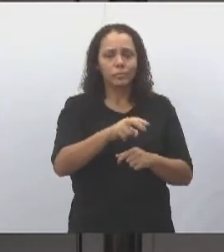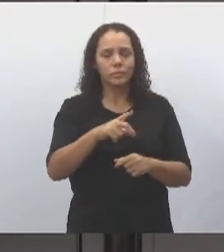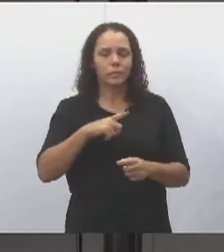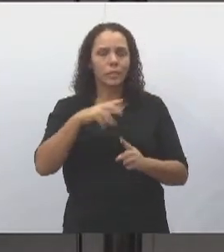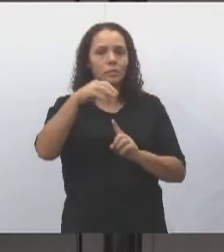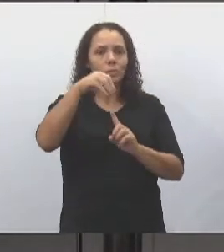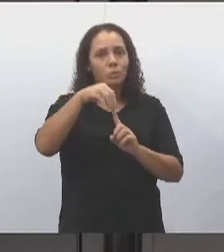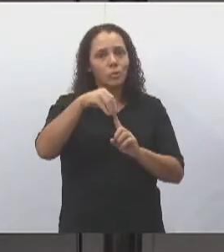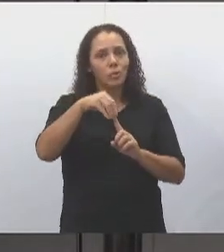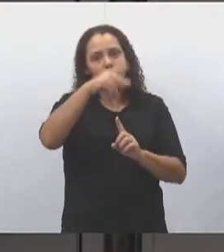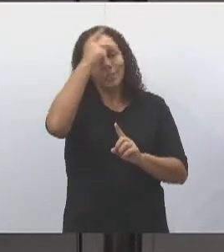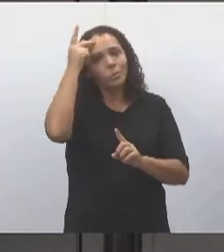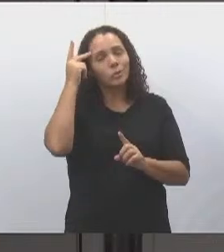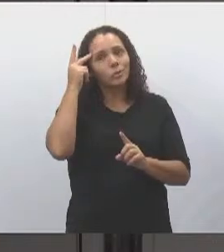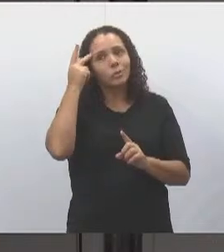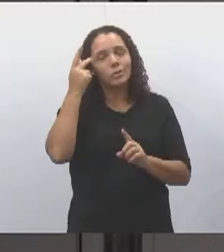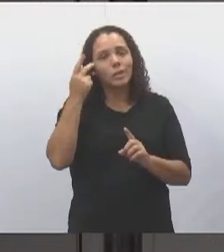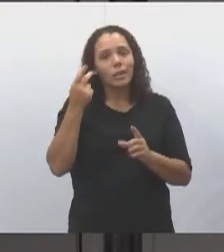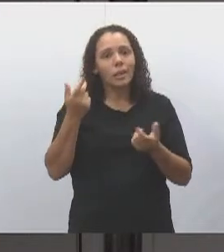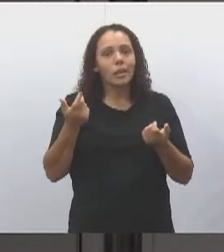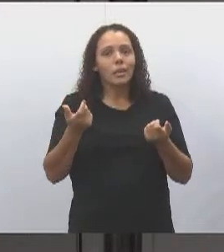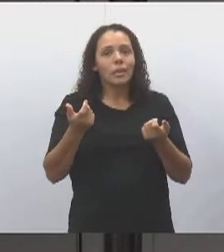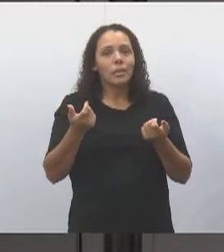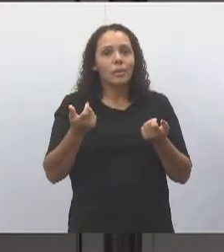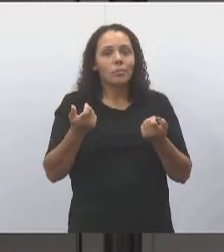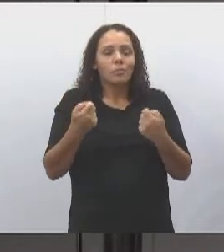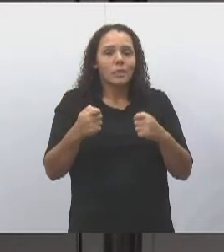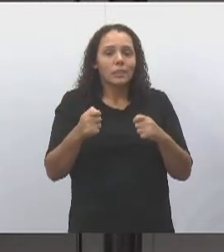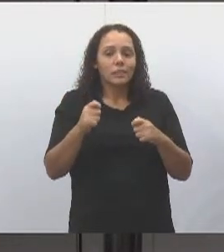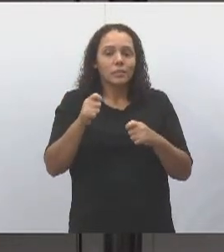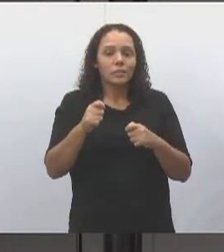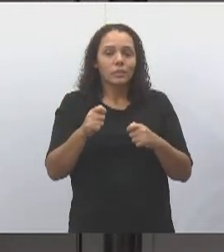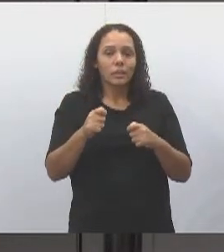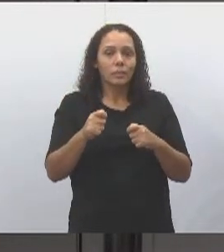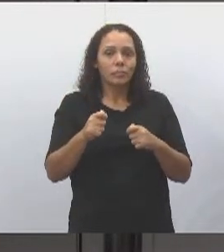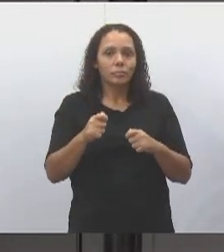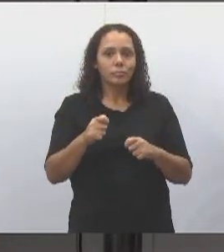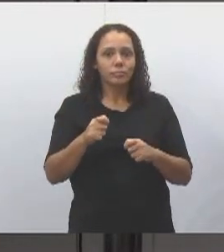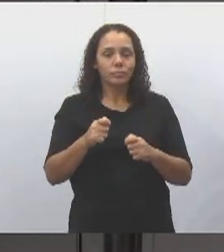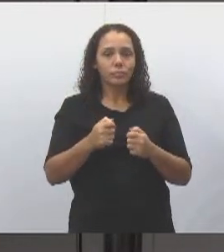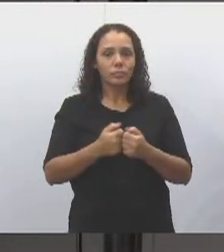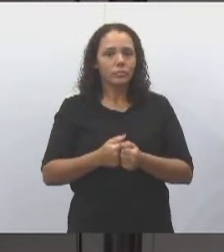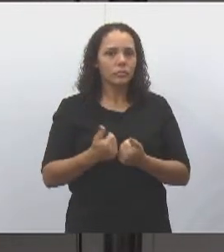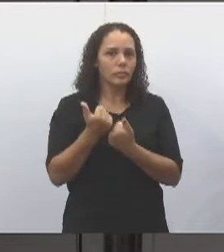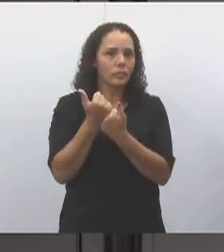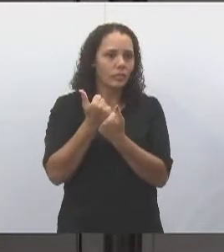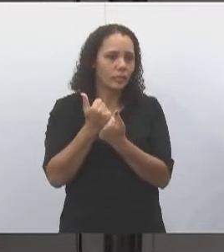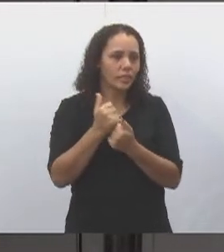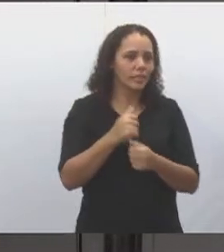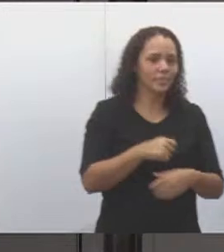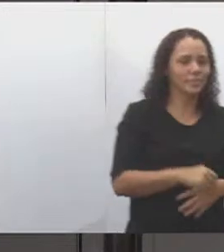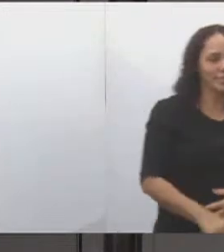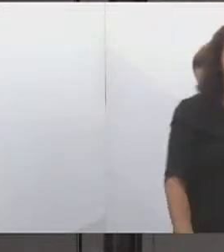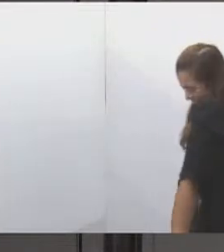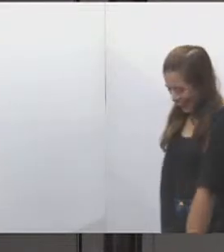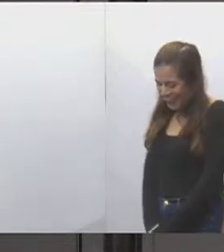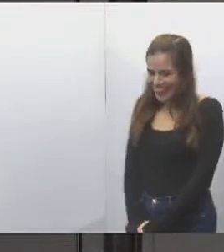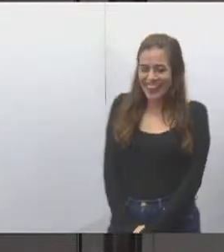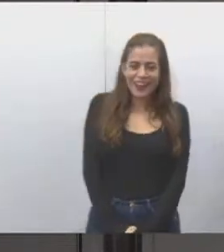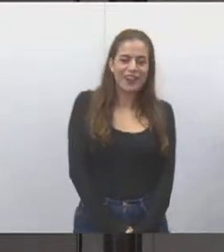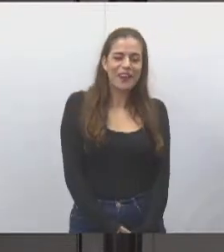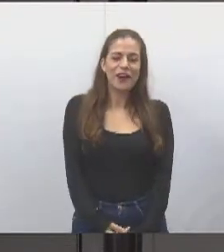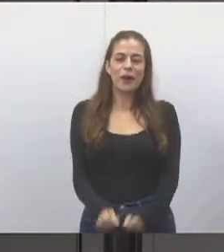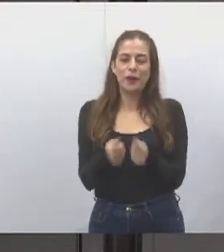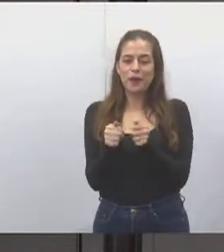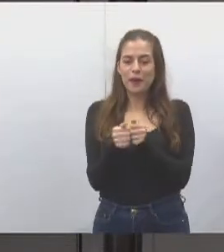que as pessoas têm que simplesmente ter uma altura deste tamanho. O ônibus chega lá, a porta fica lá embaixo e o